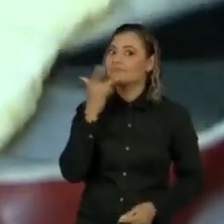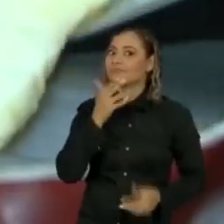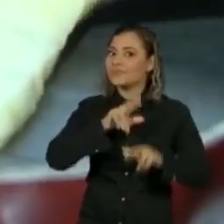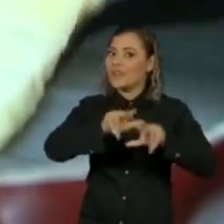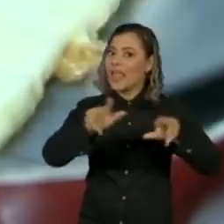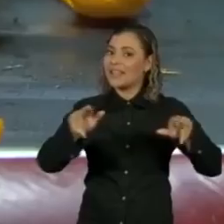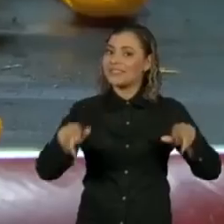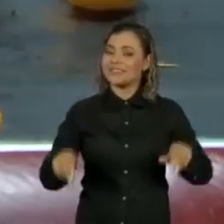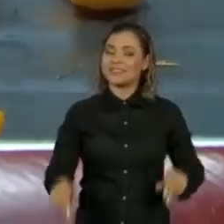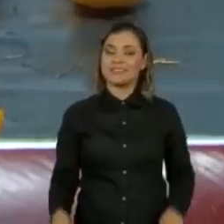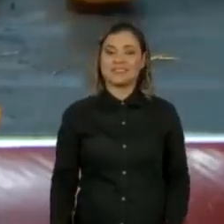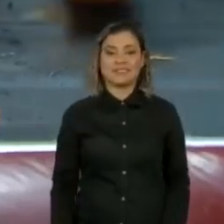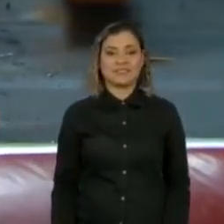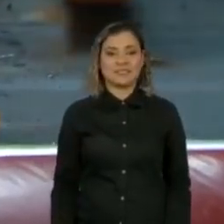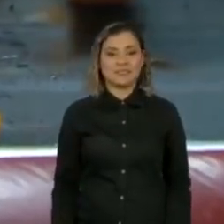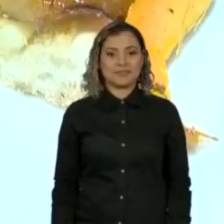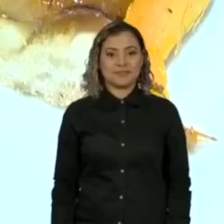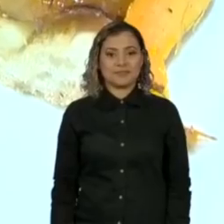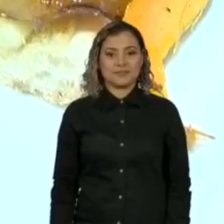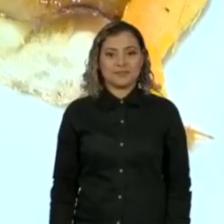x-caboquinho.